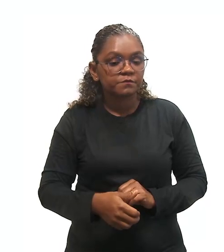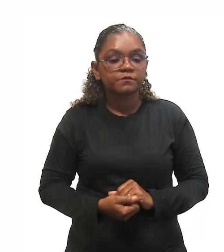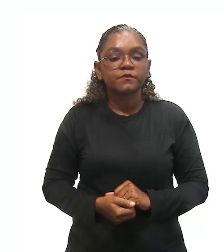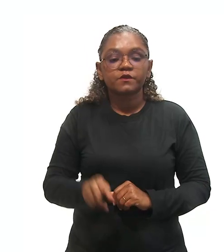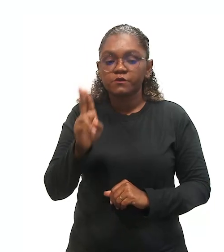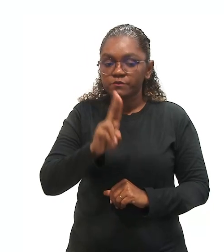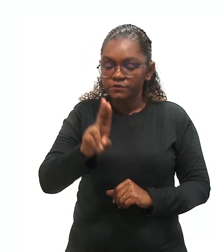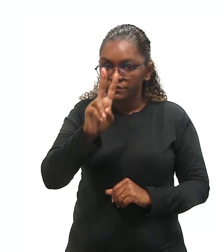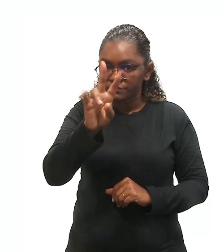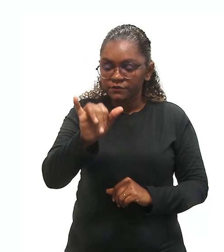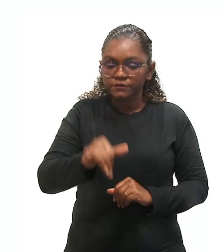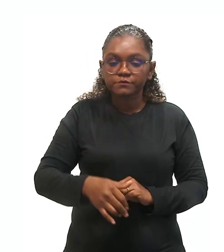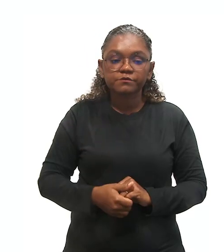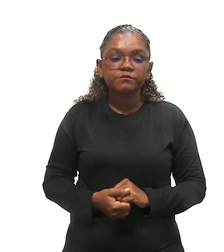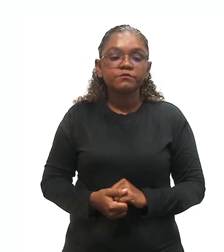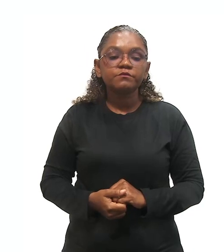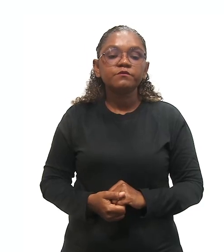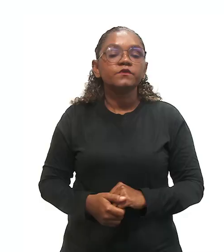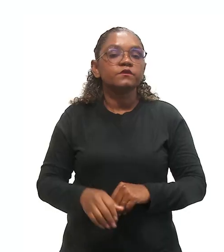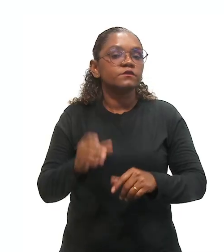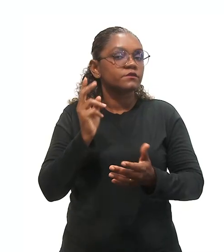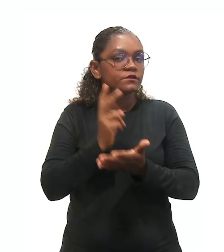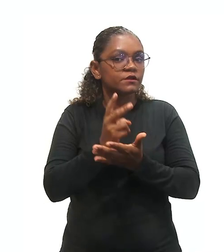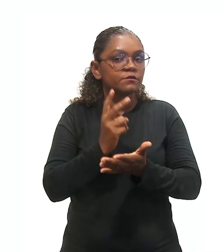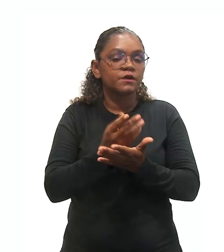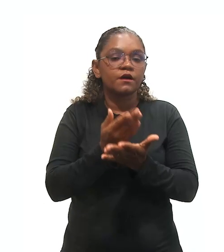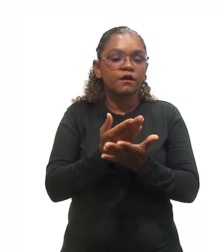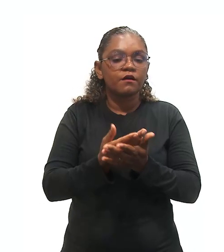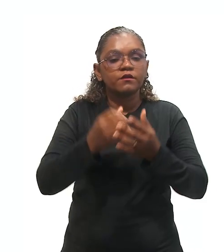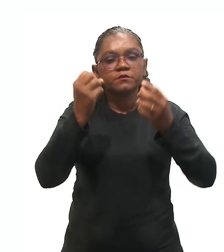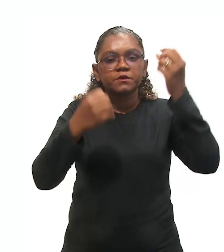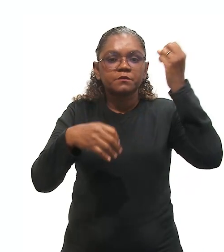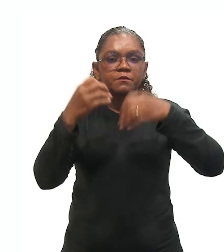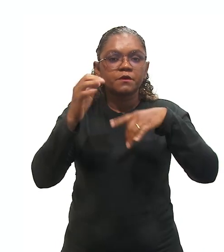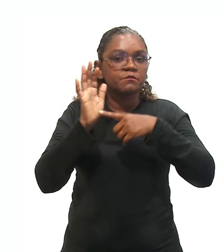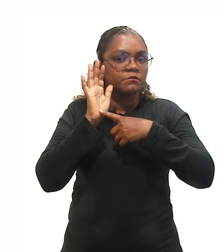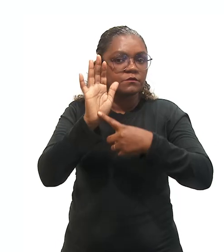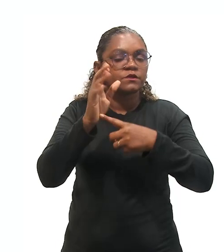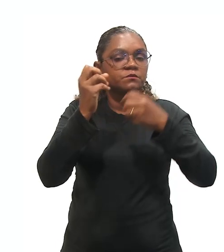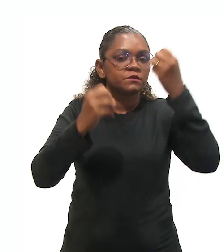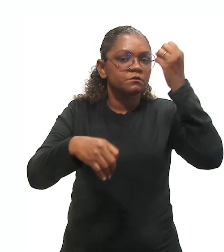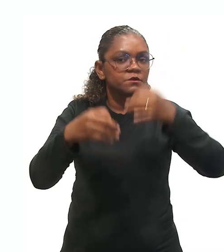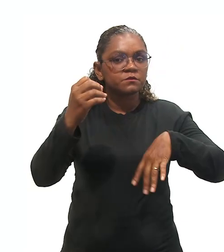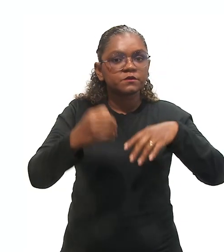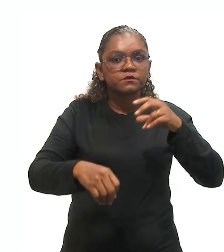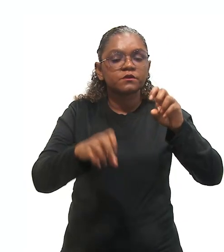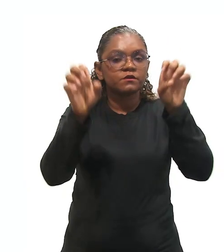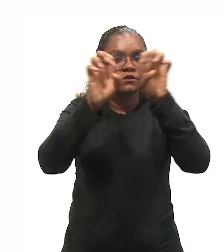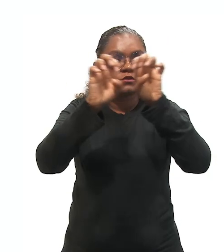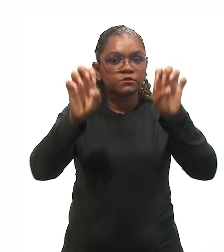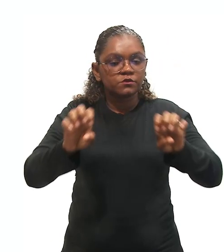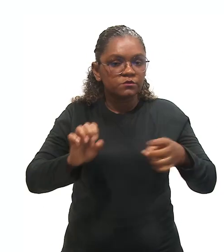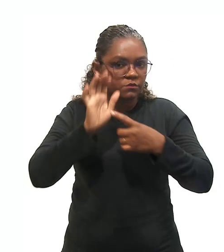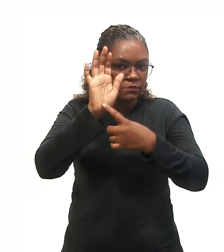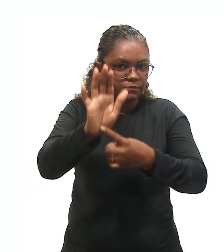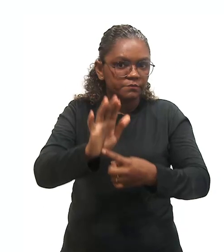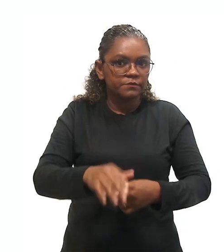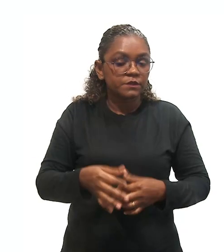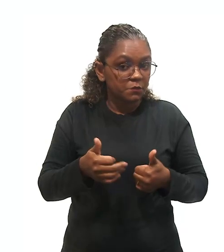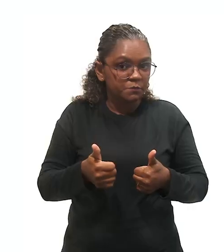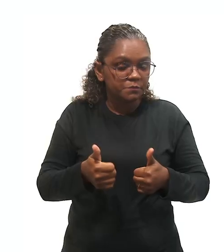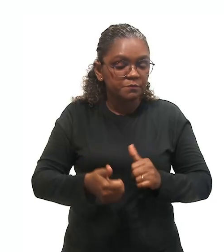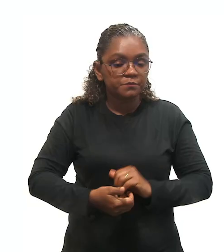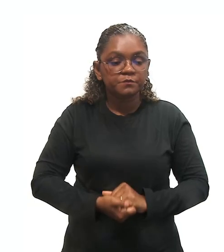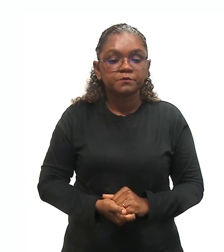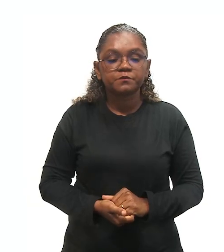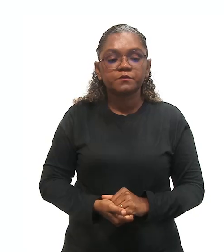no decorrer da disciplina, das nossas aulas, eu vou demonstrar para vocês a estrutura, tá bom?